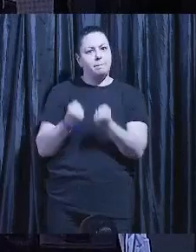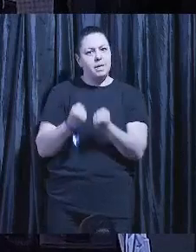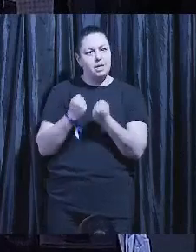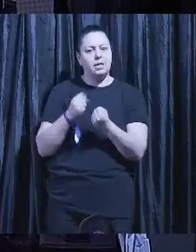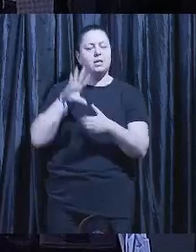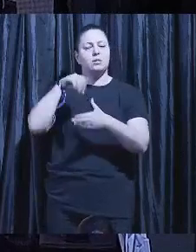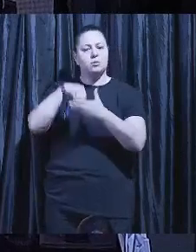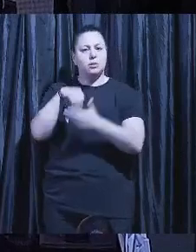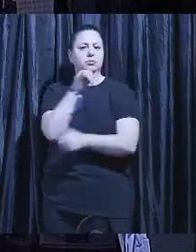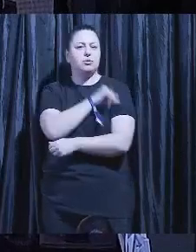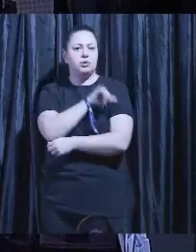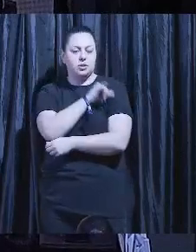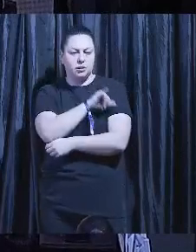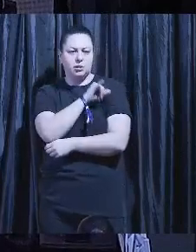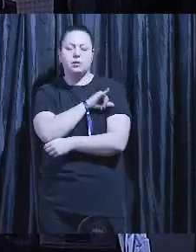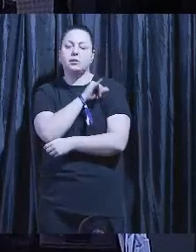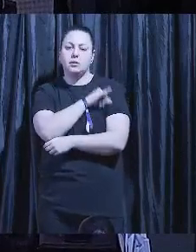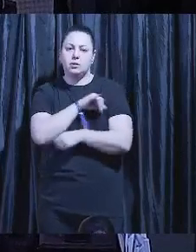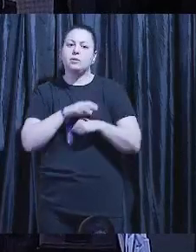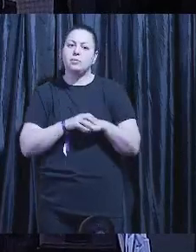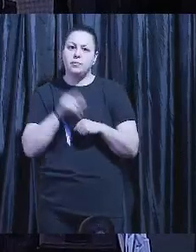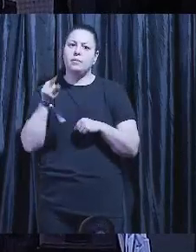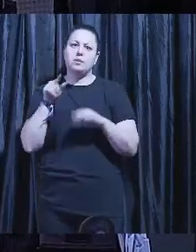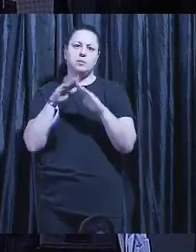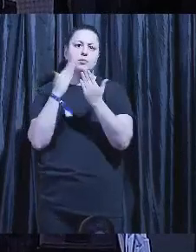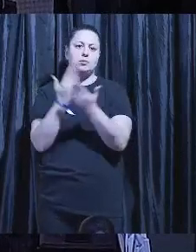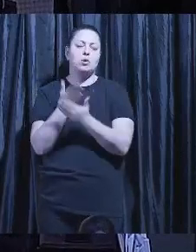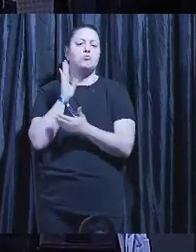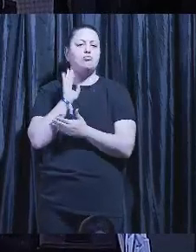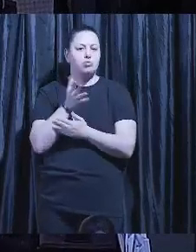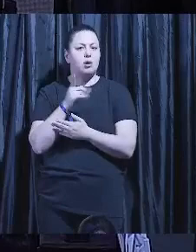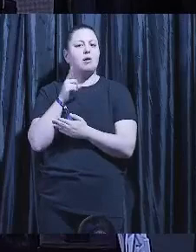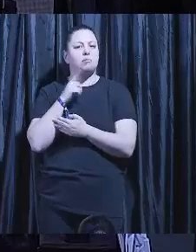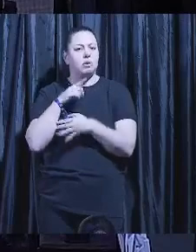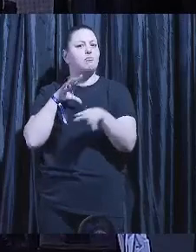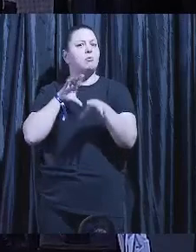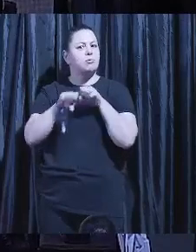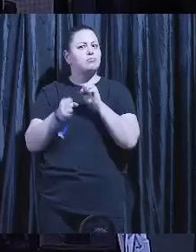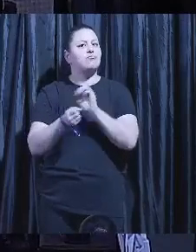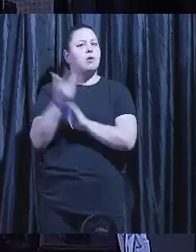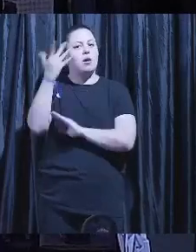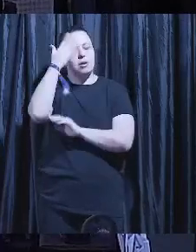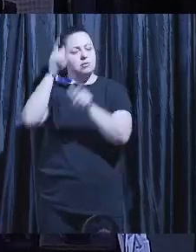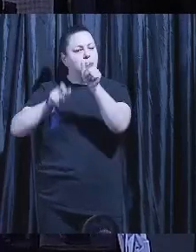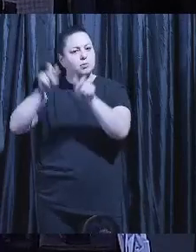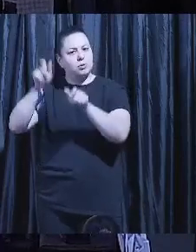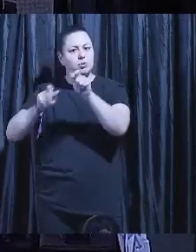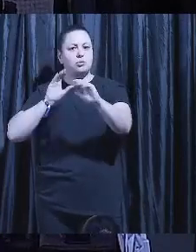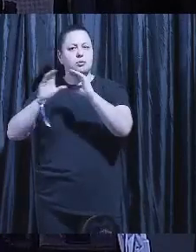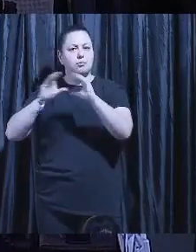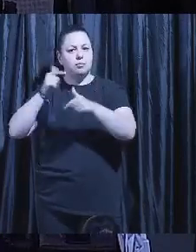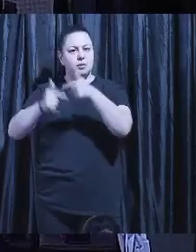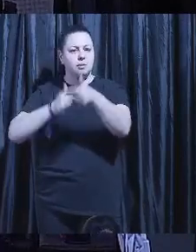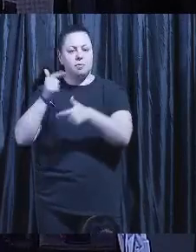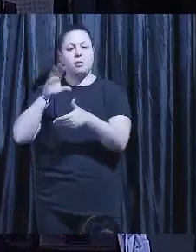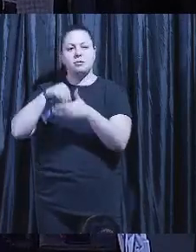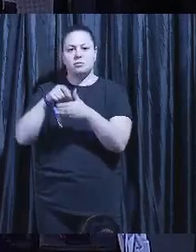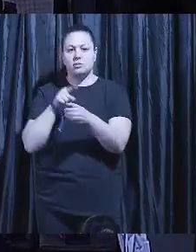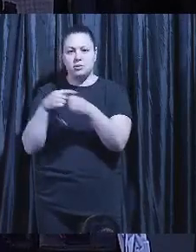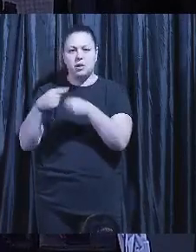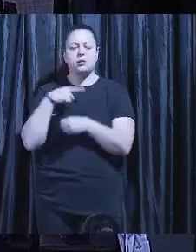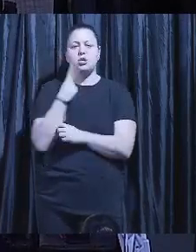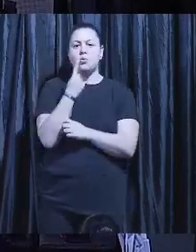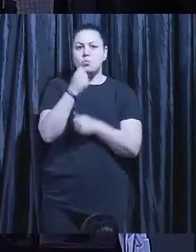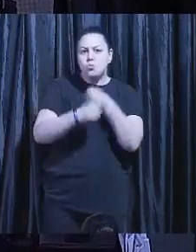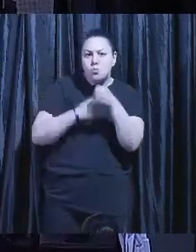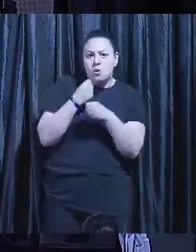Janeiro. É uma escola que formou grandes comunicadores na cidade. É um ano inteiro de